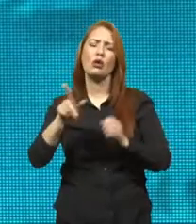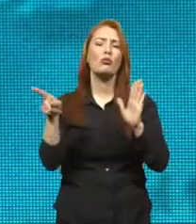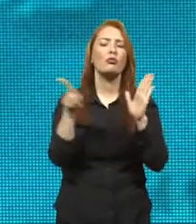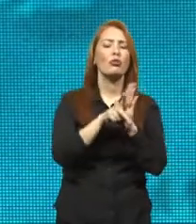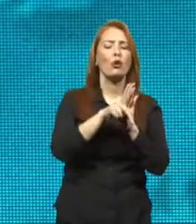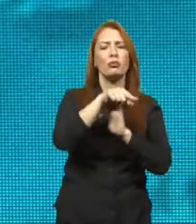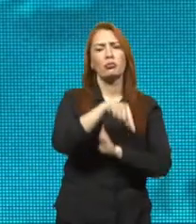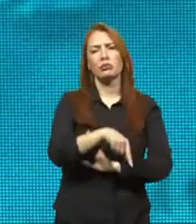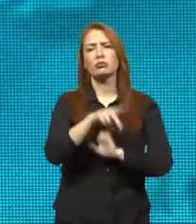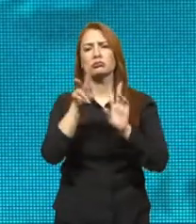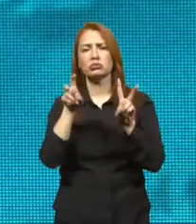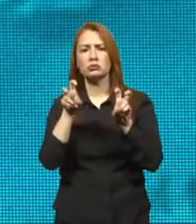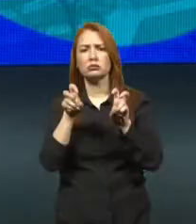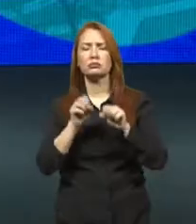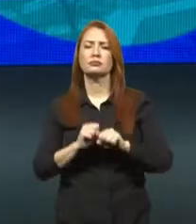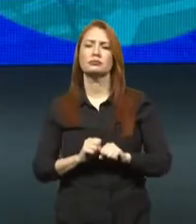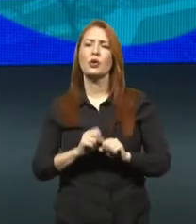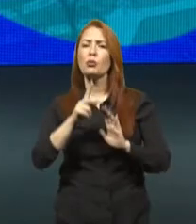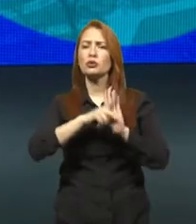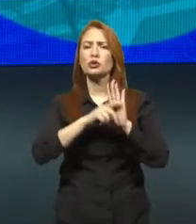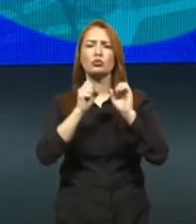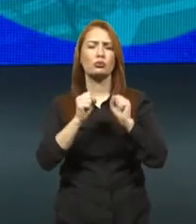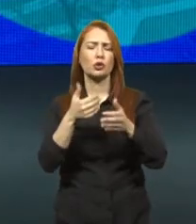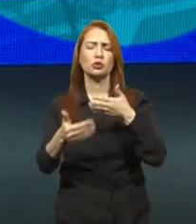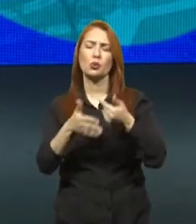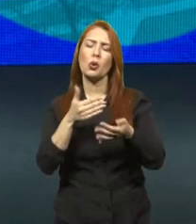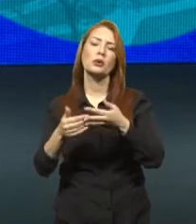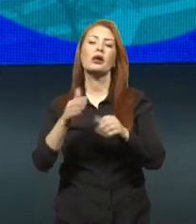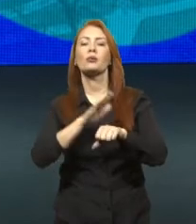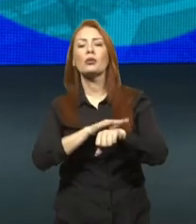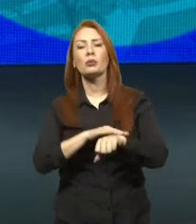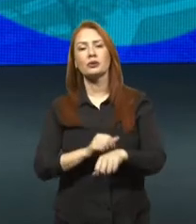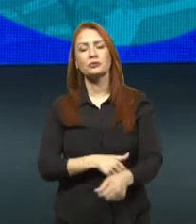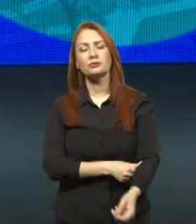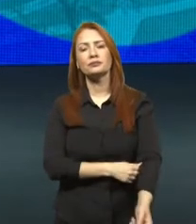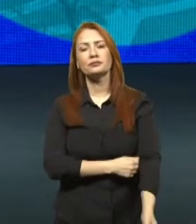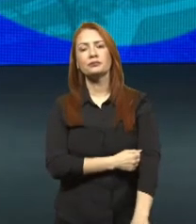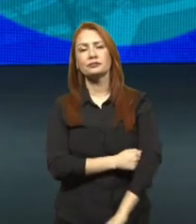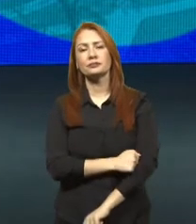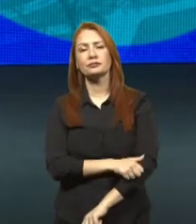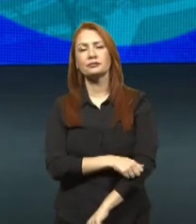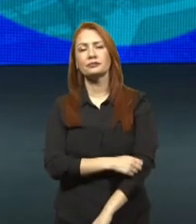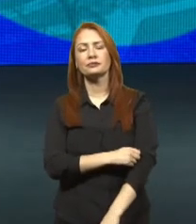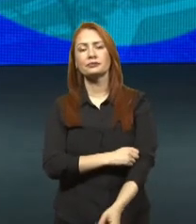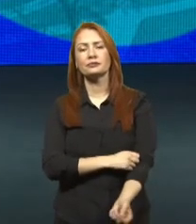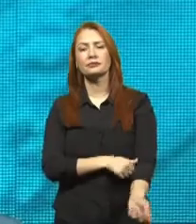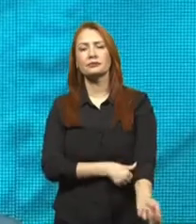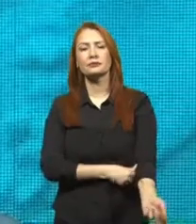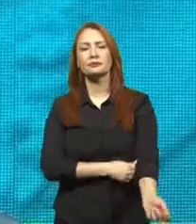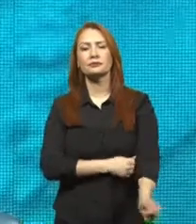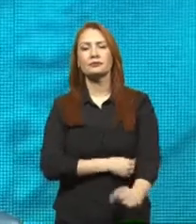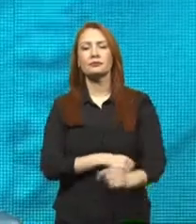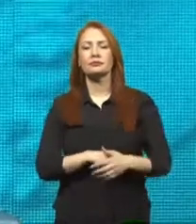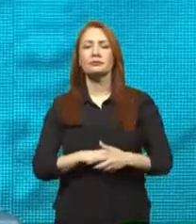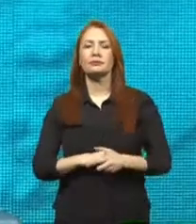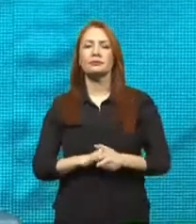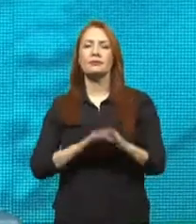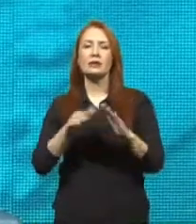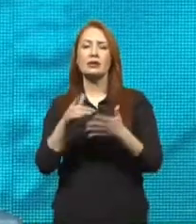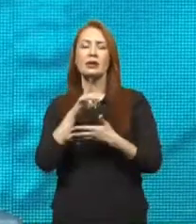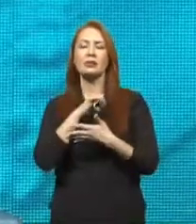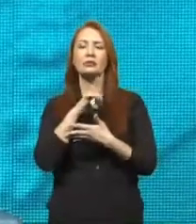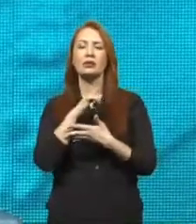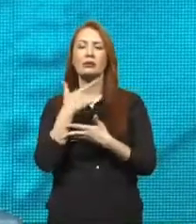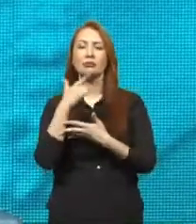pode ser protocolado em qualquer momento. Legal. E aí a gente estava conversando aqui que também uma outra forma possível, na verdade, das empresas participarem da